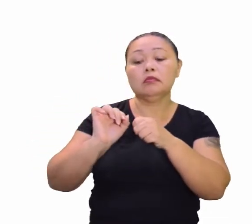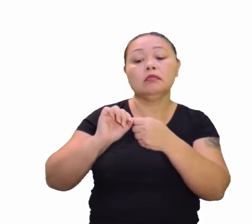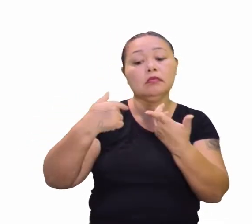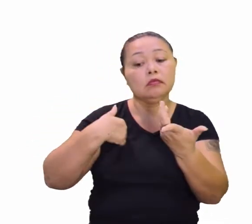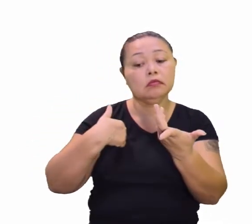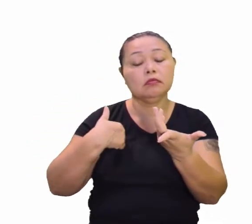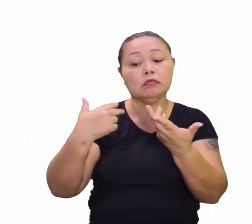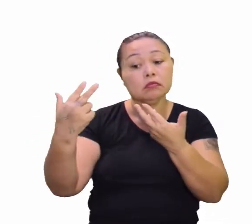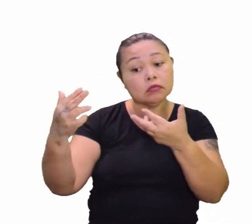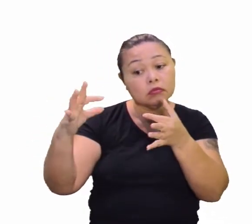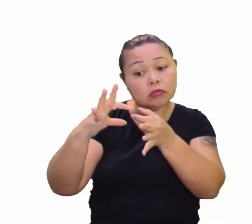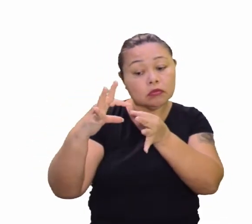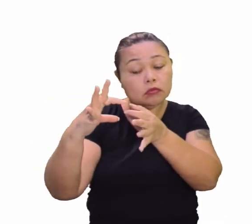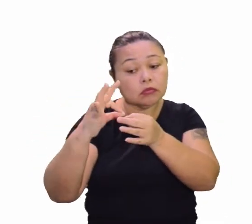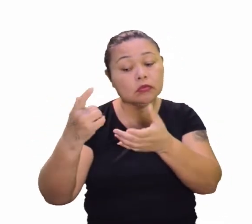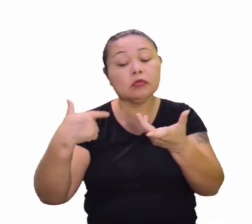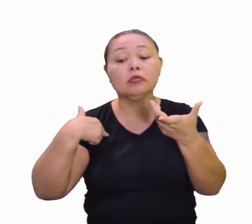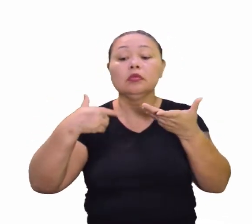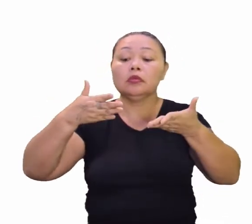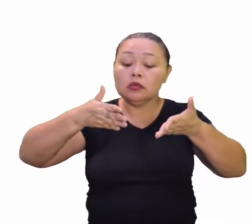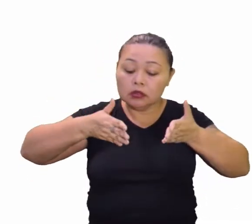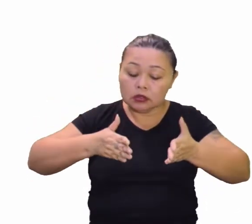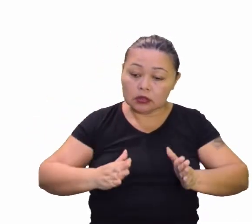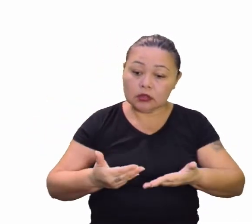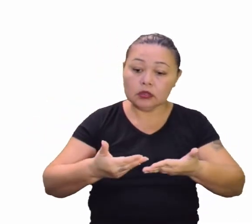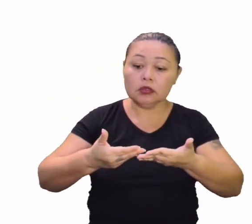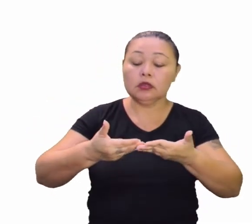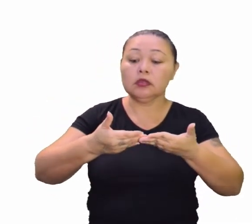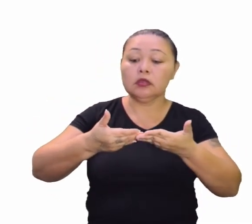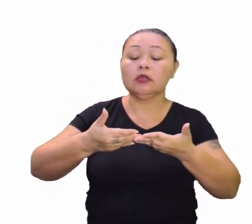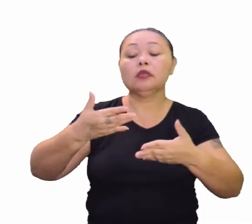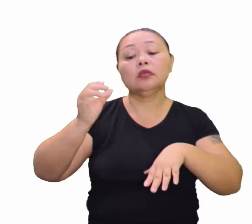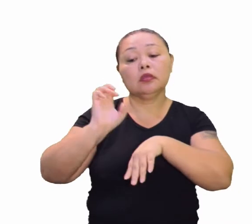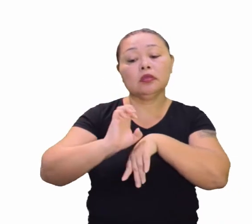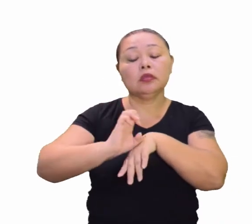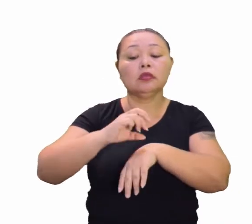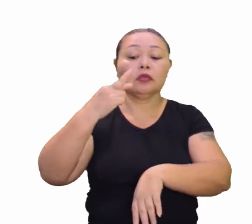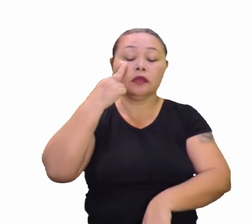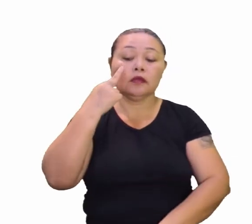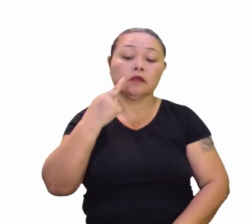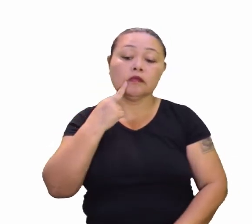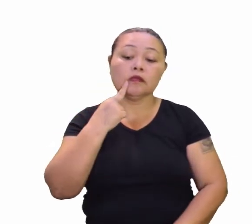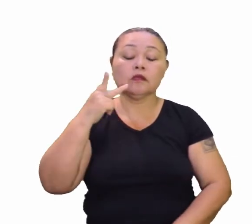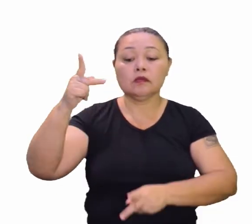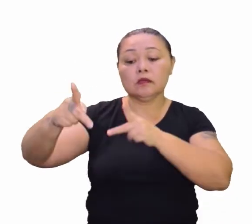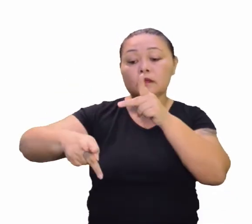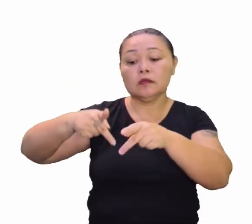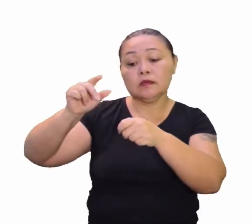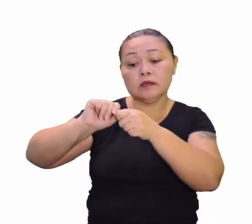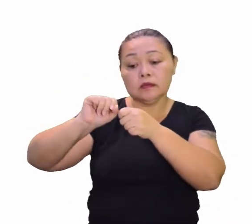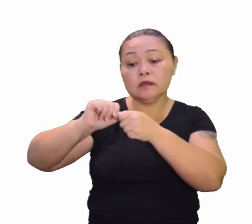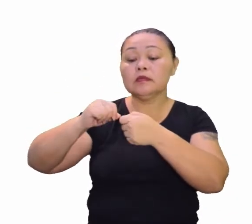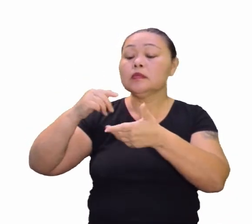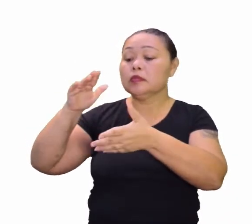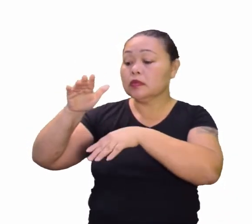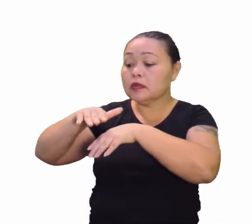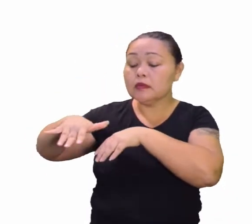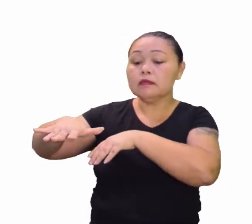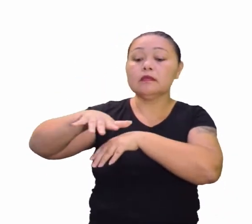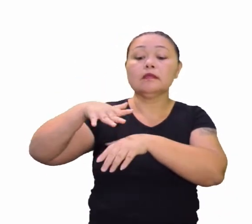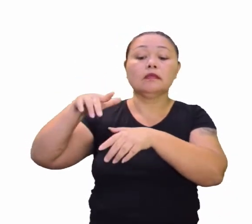população também. Isso mesmo. Está nascendo poucas crianças também no estado de Rondônia. A população economicamente